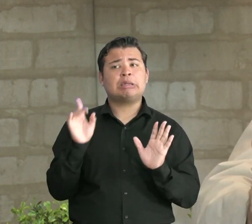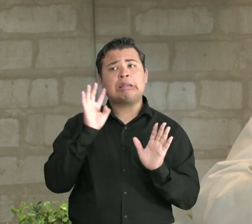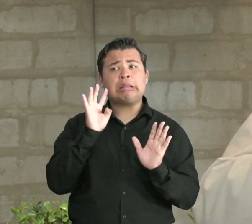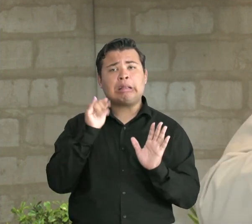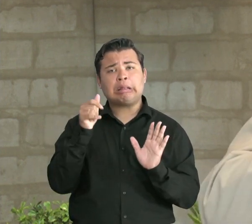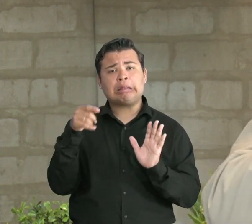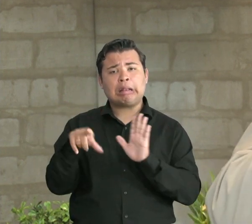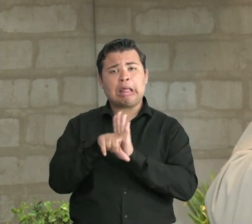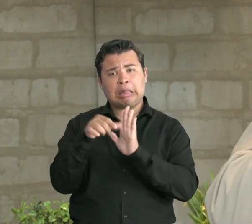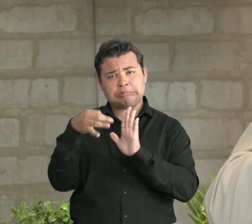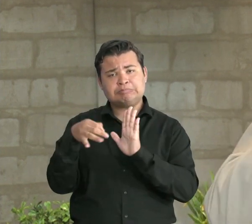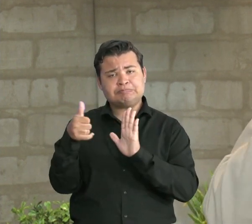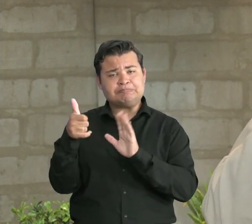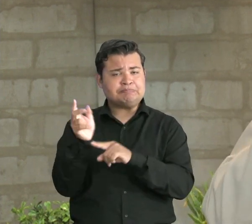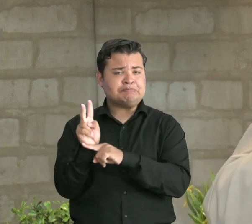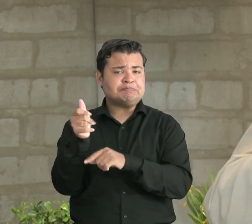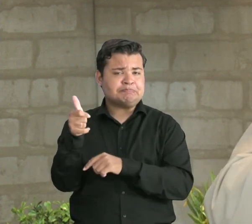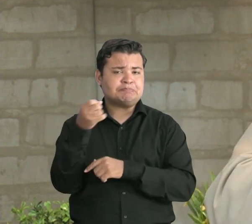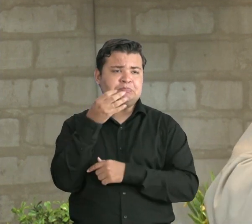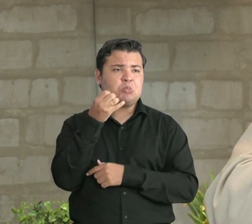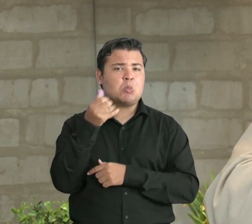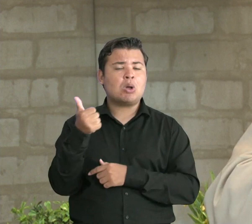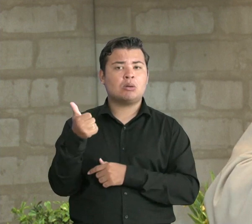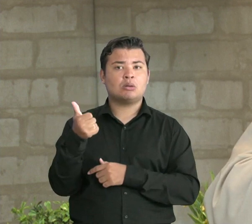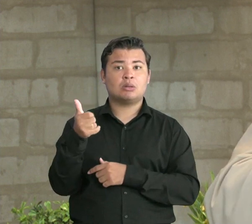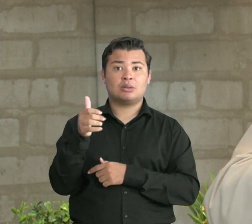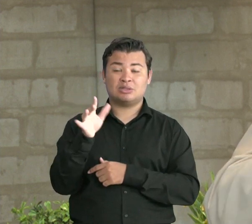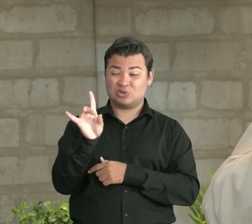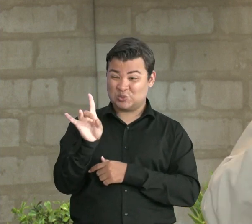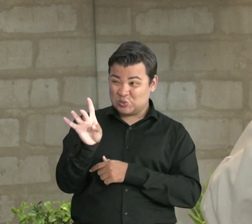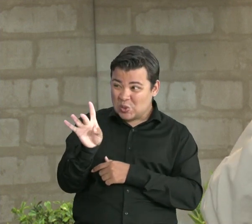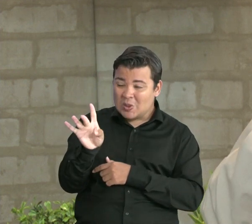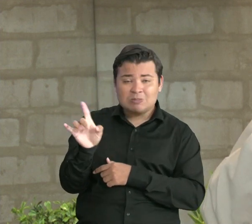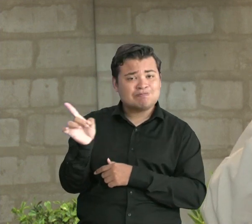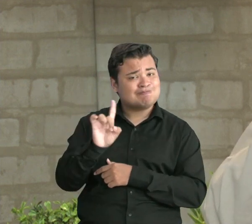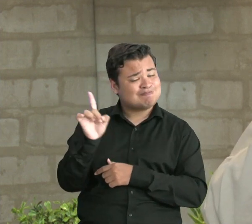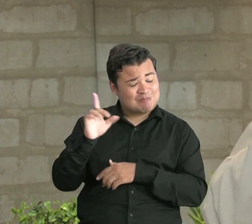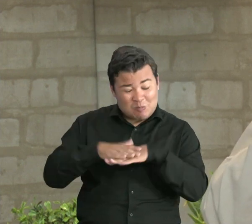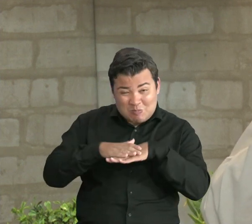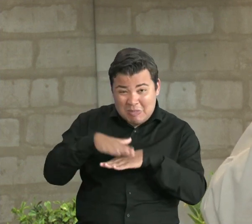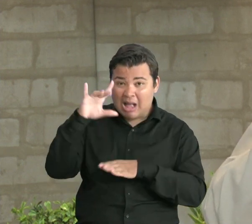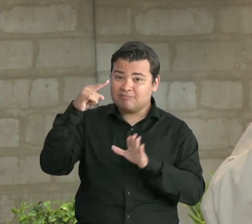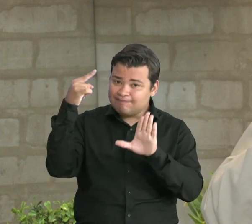legal, não é? Mas ela é muito mais ampla que isso. Não é? Porque quando